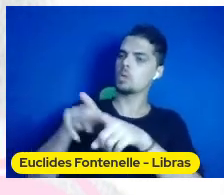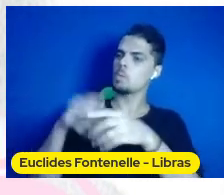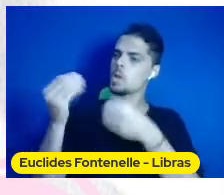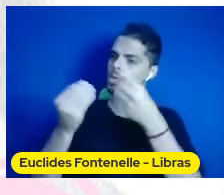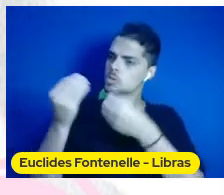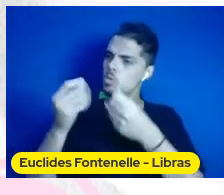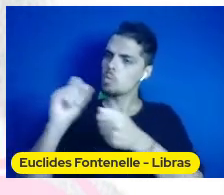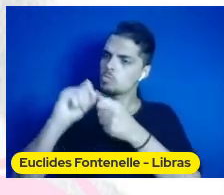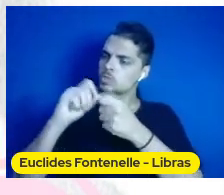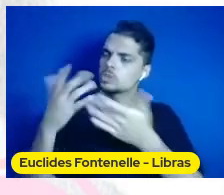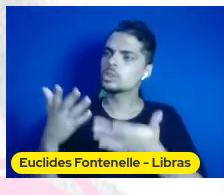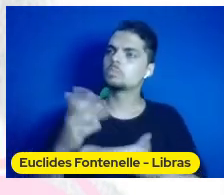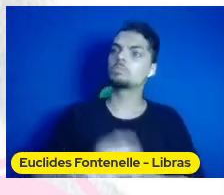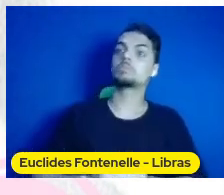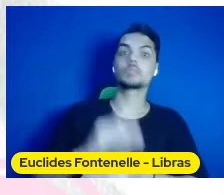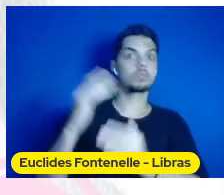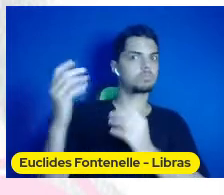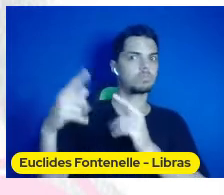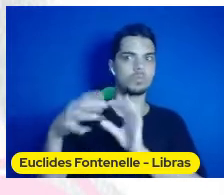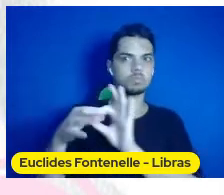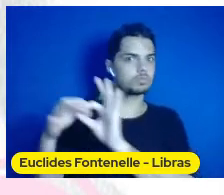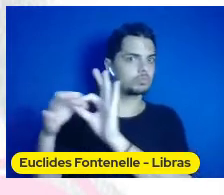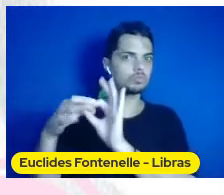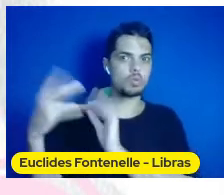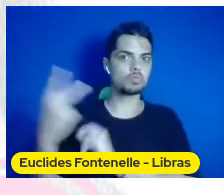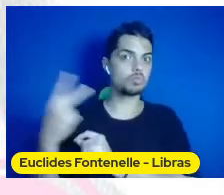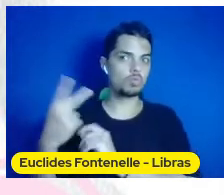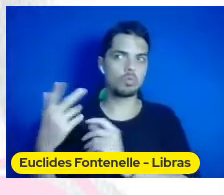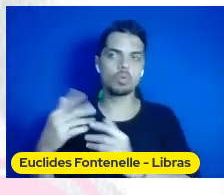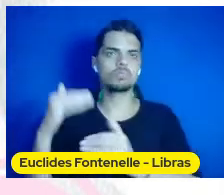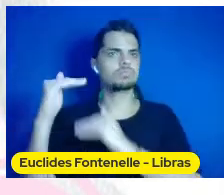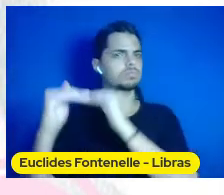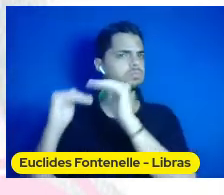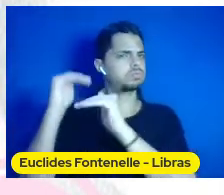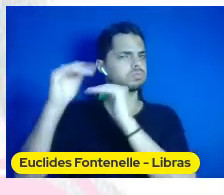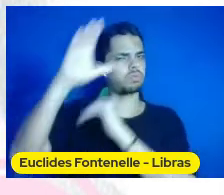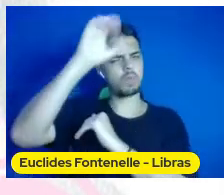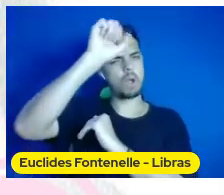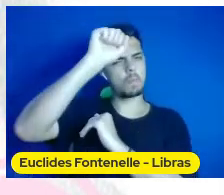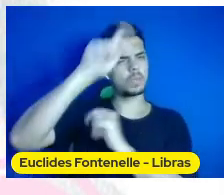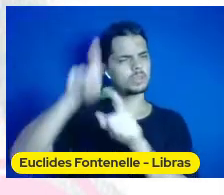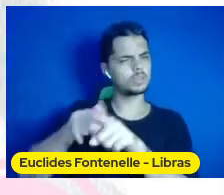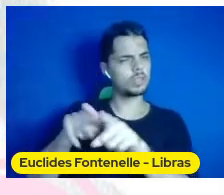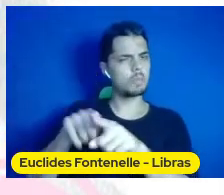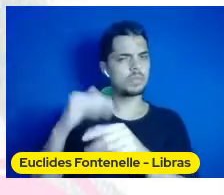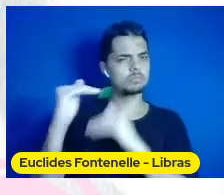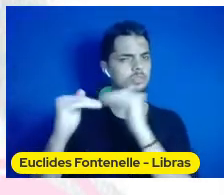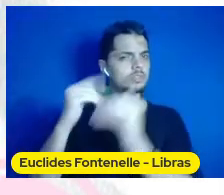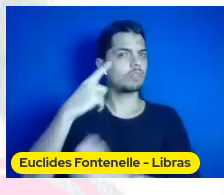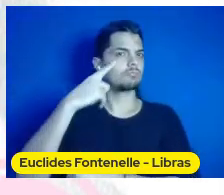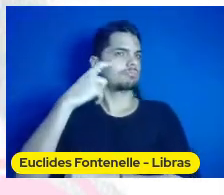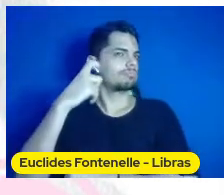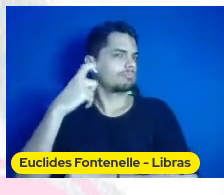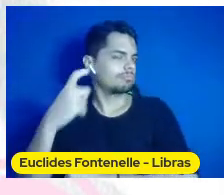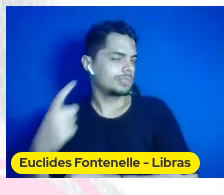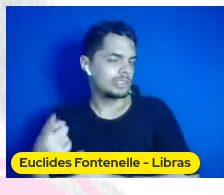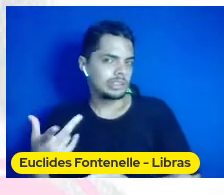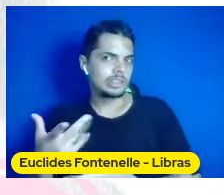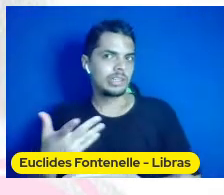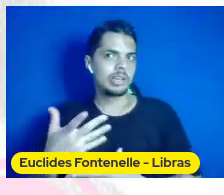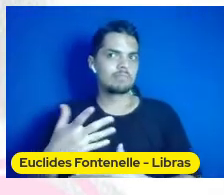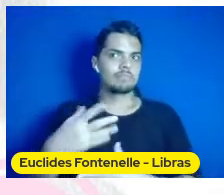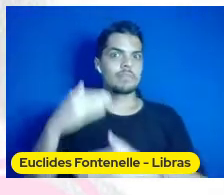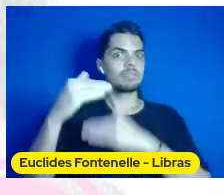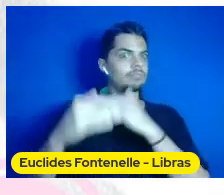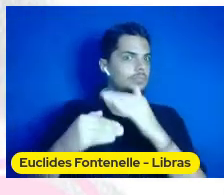como eu, mas eu ainda estou evoluindo muito mais ainda sobre essa área. E despertando essa curiosidade, eu comecei a aprender,